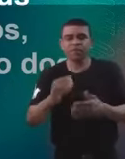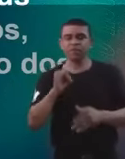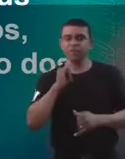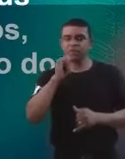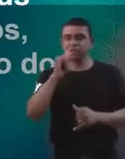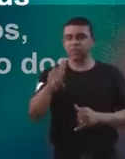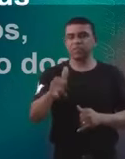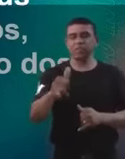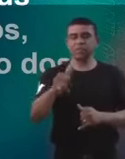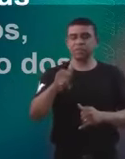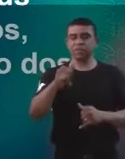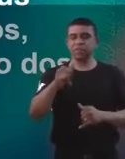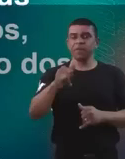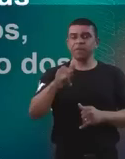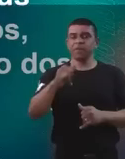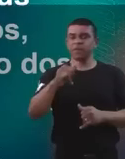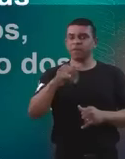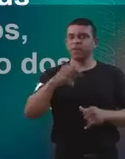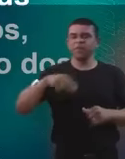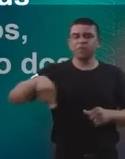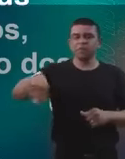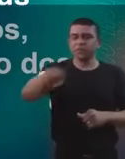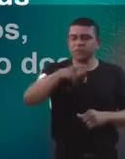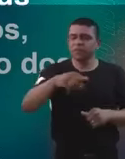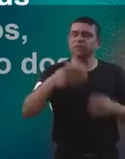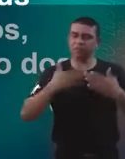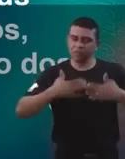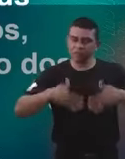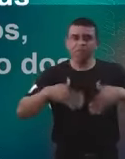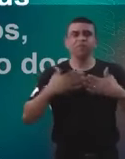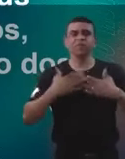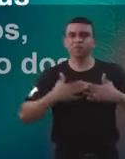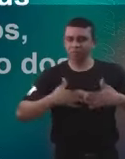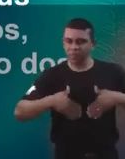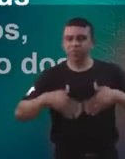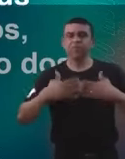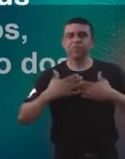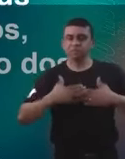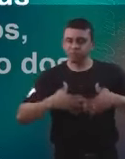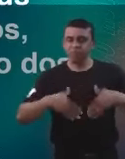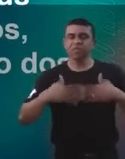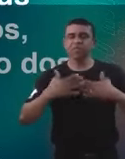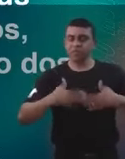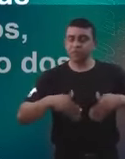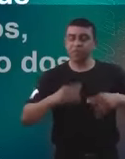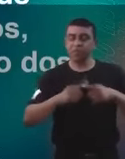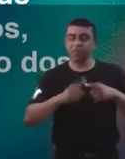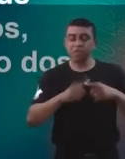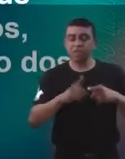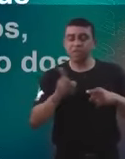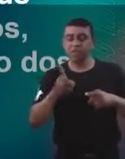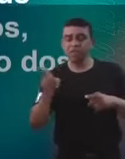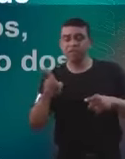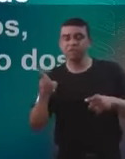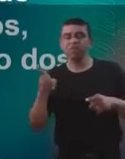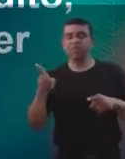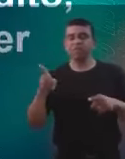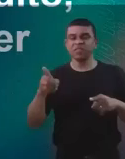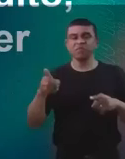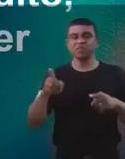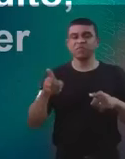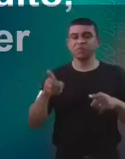acautelai-vos, primeiramente, do fermento dos fariseus, que é a hipocrisia.